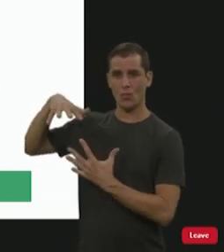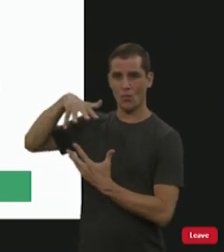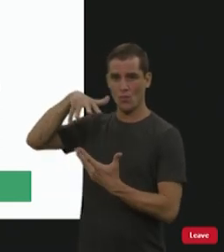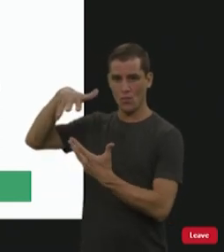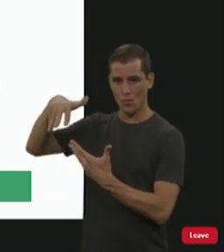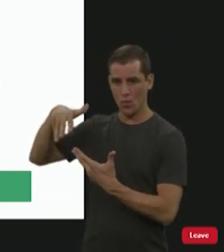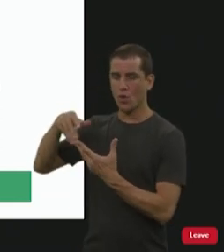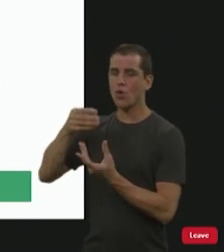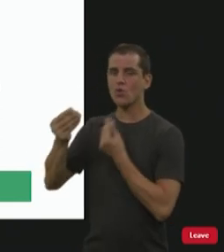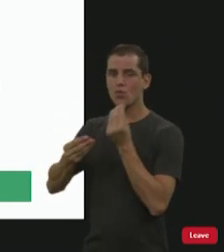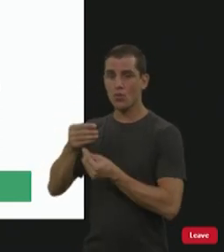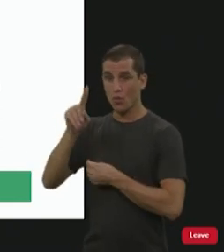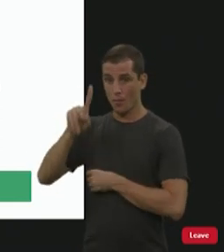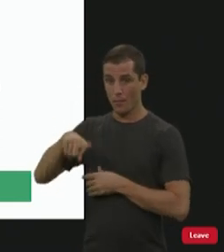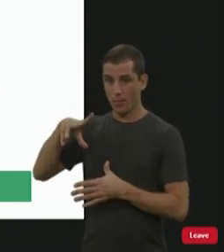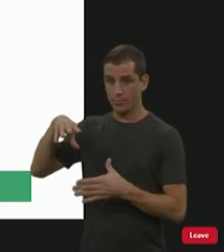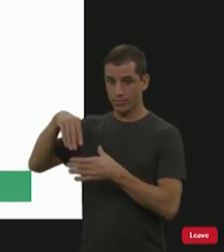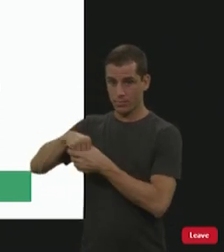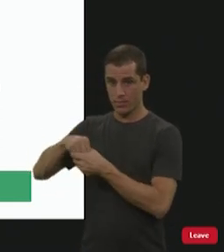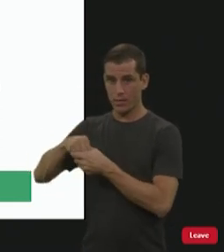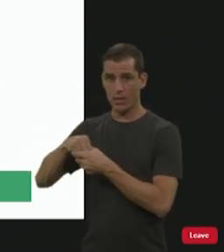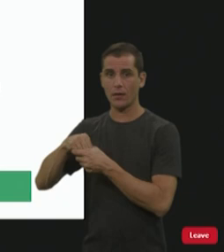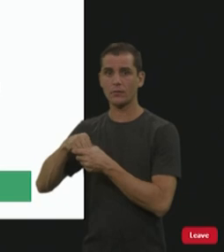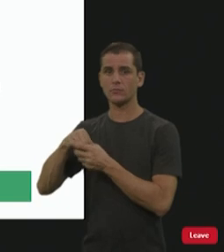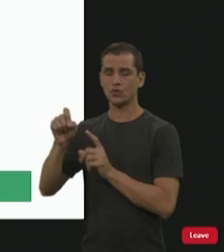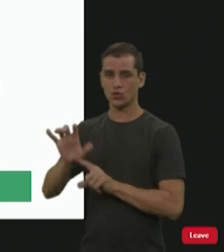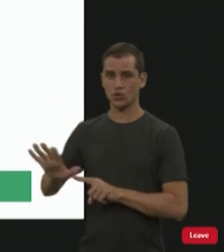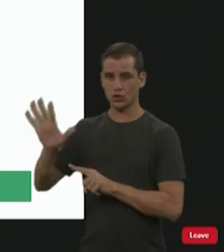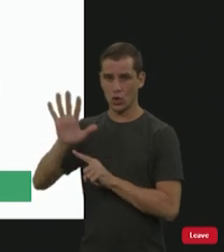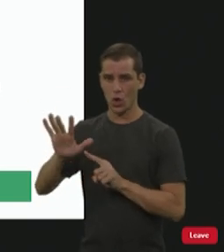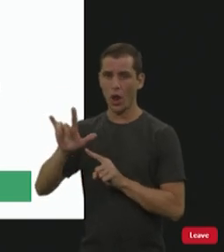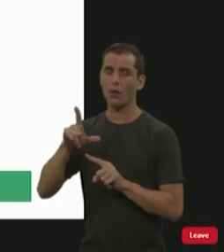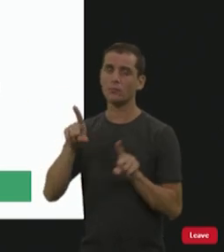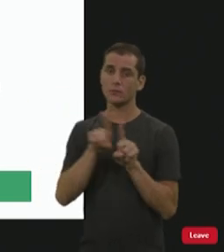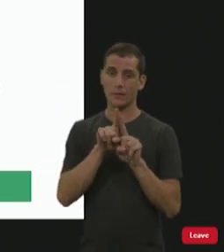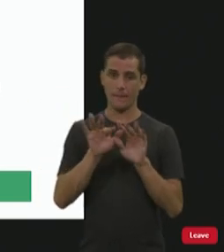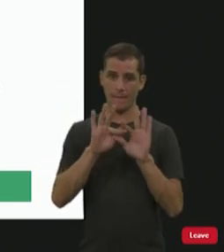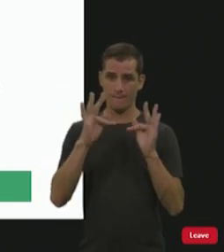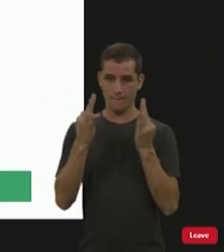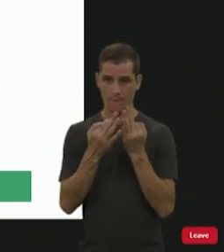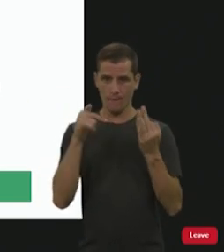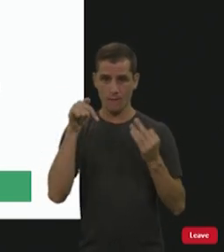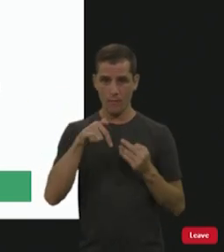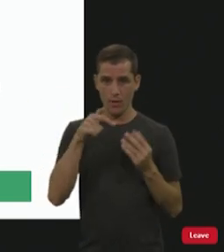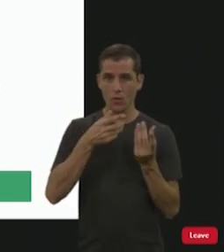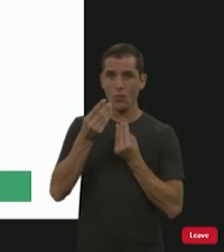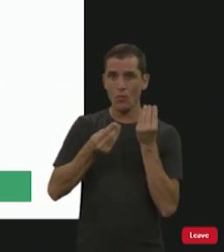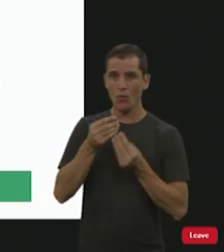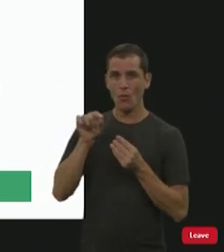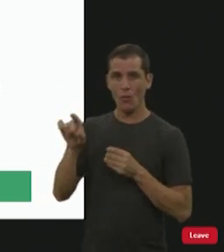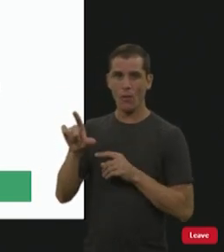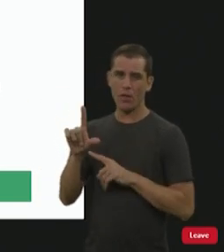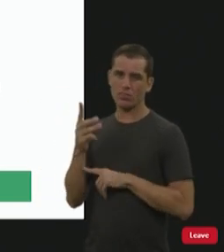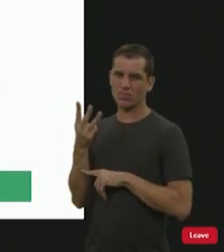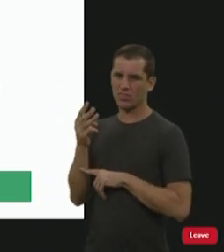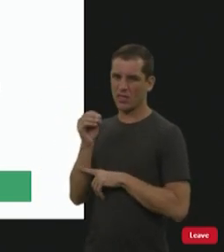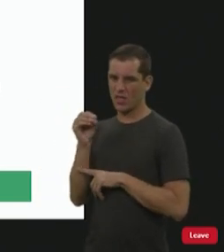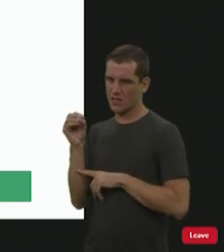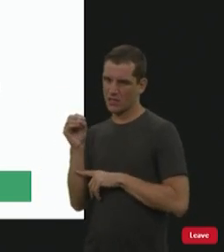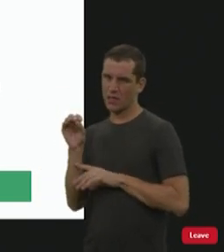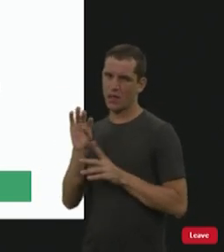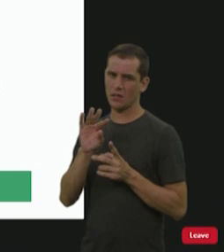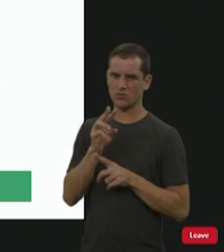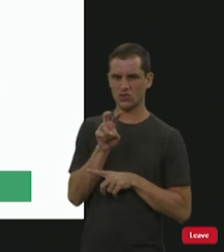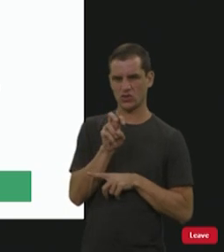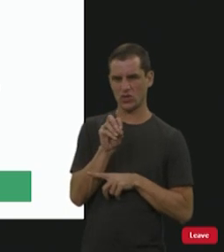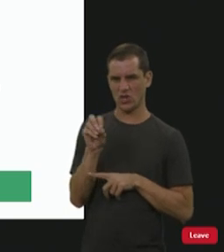generalizada e a parcial familiar, cada uma delas respondendo de 300 a 500 pacientes no mundo todo. Em relação à